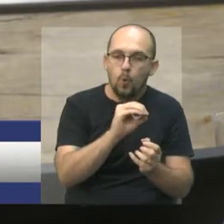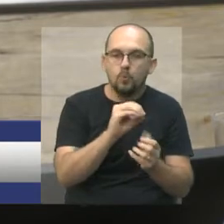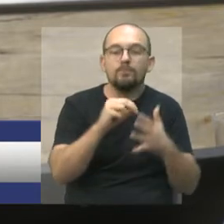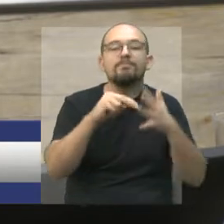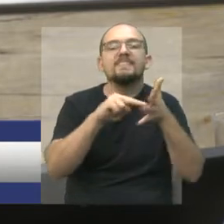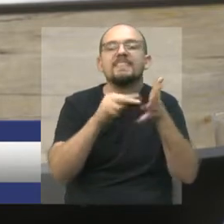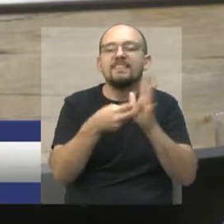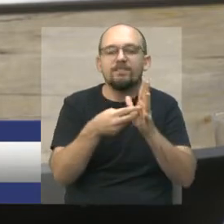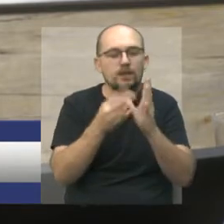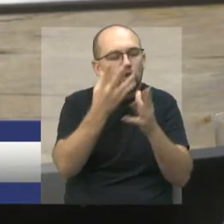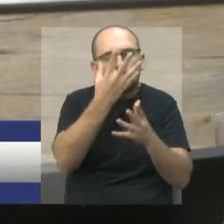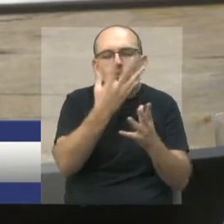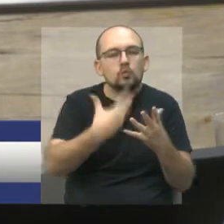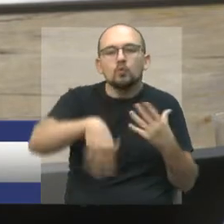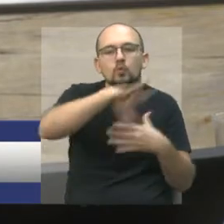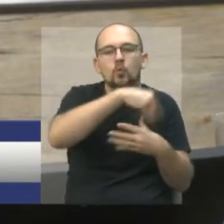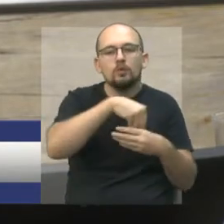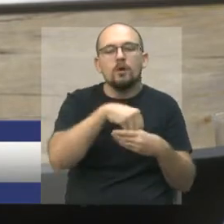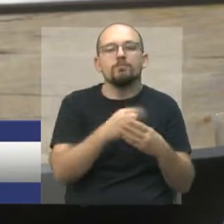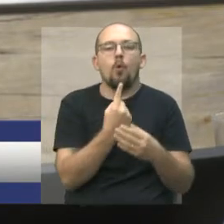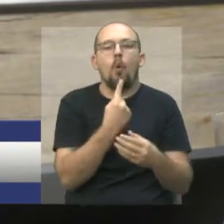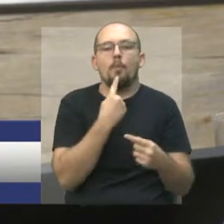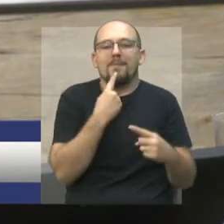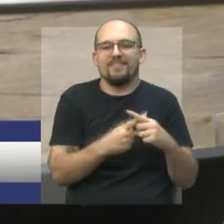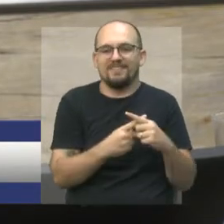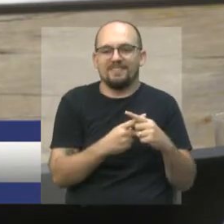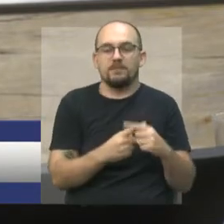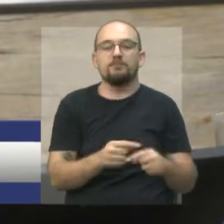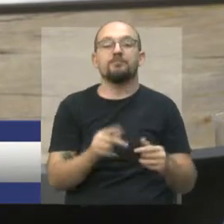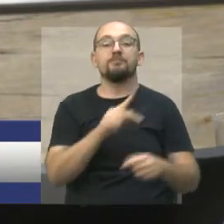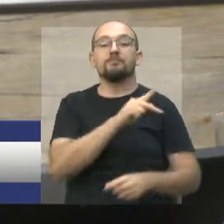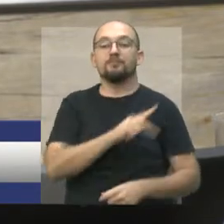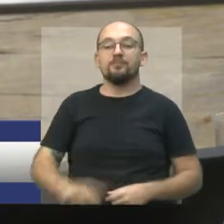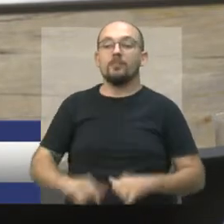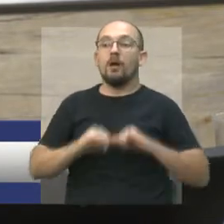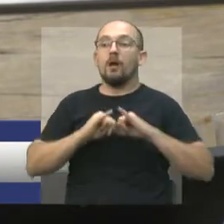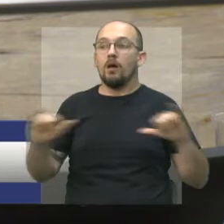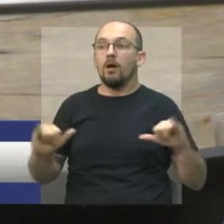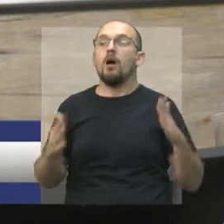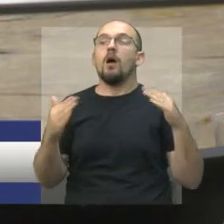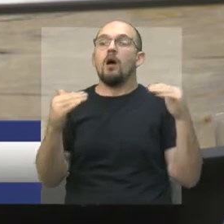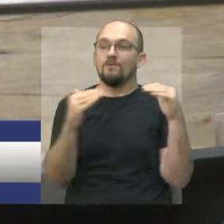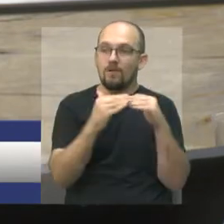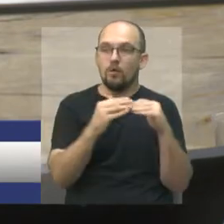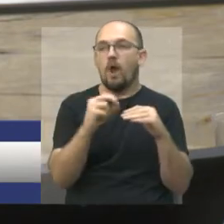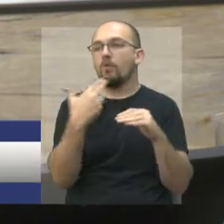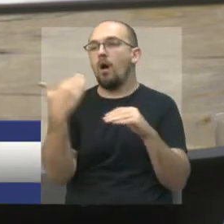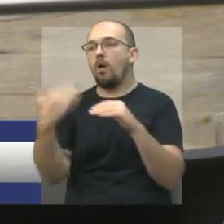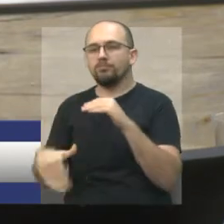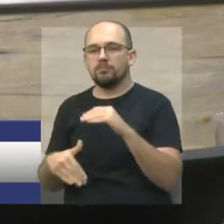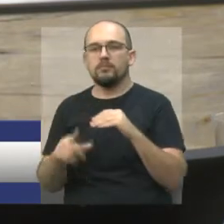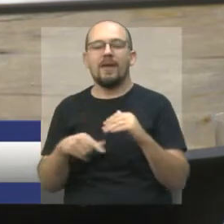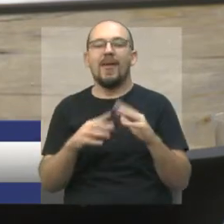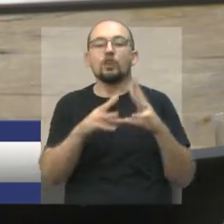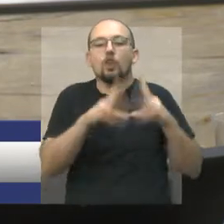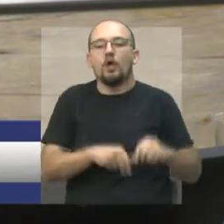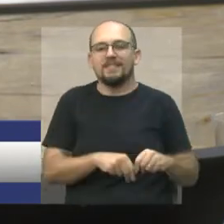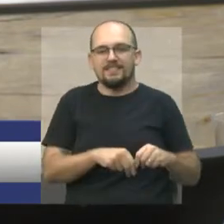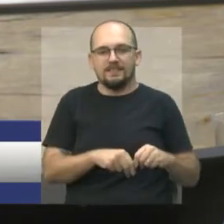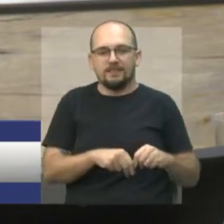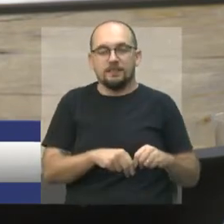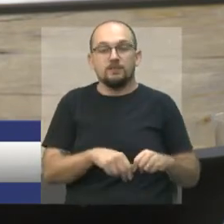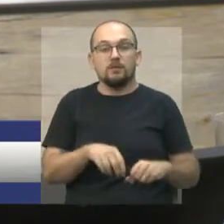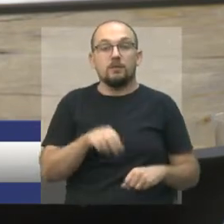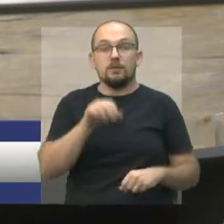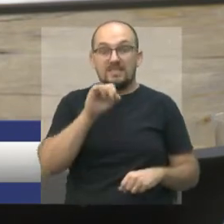as emendas numa só. Então, o presidente abre quem é favorável a todas ou quem é contrário a todas. E se